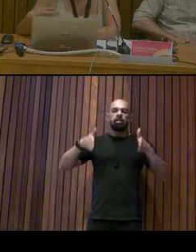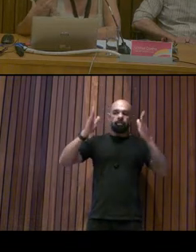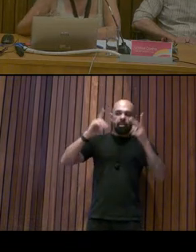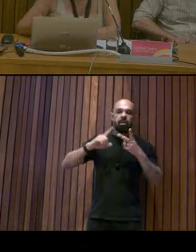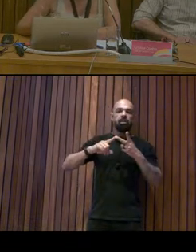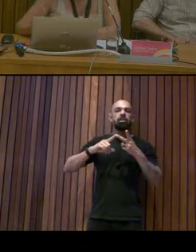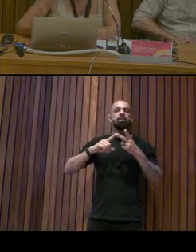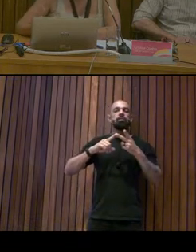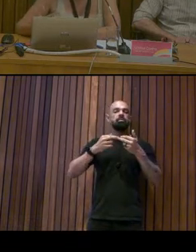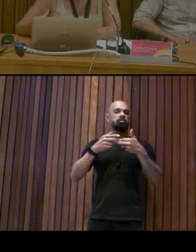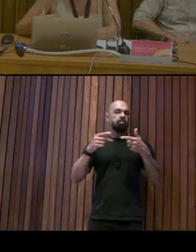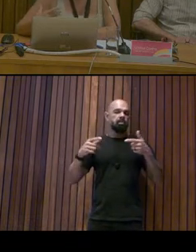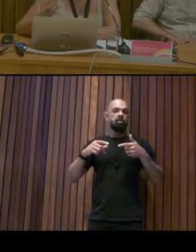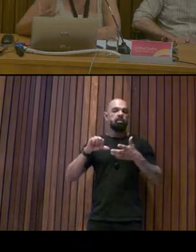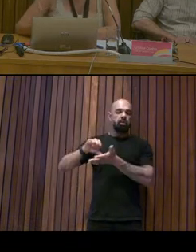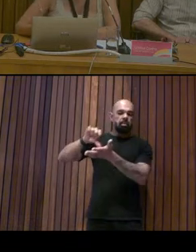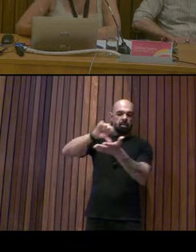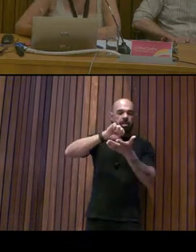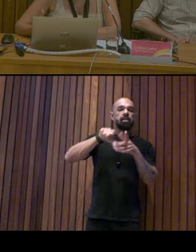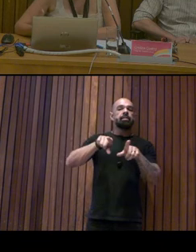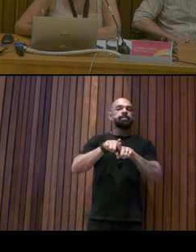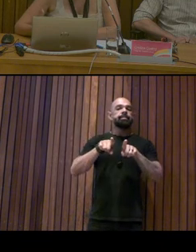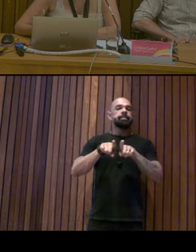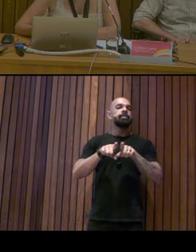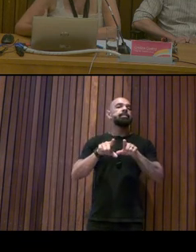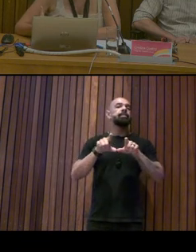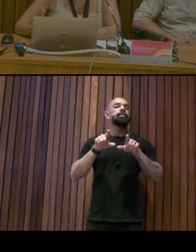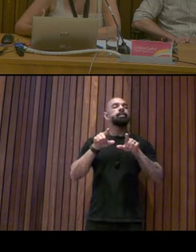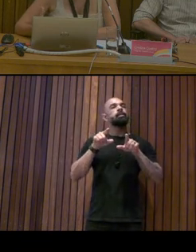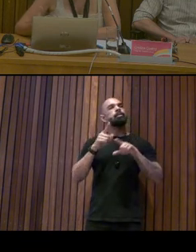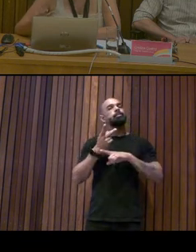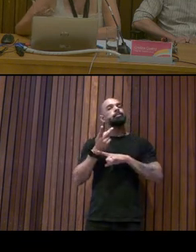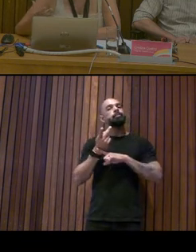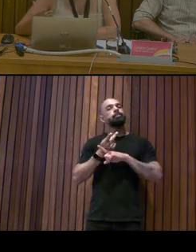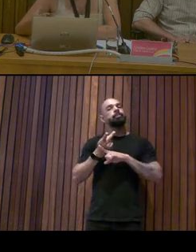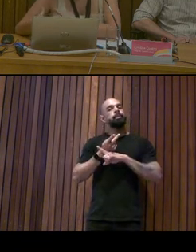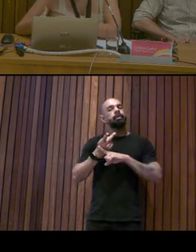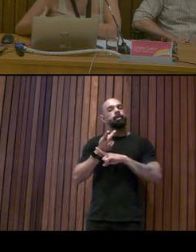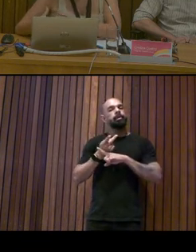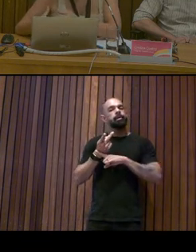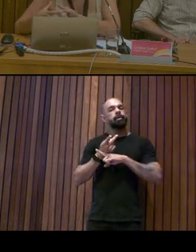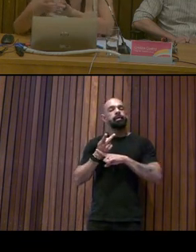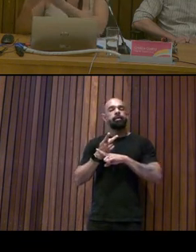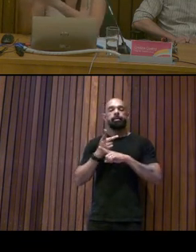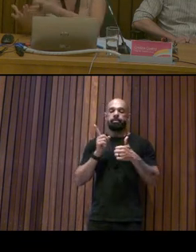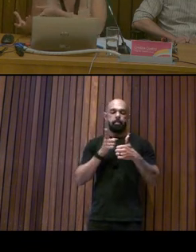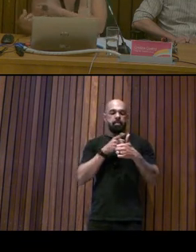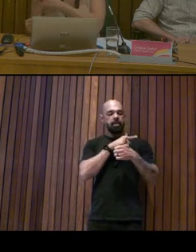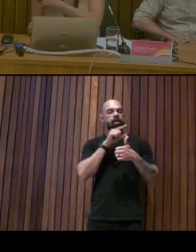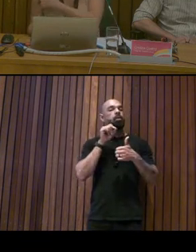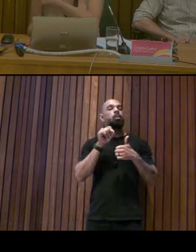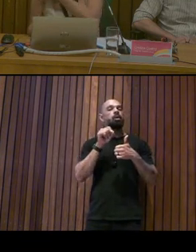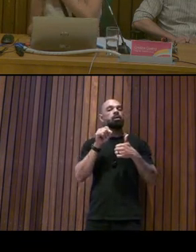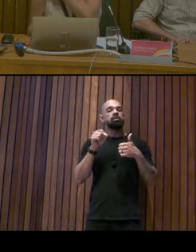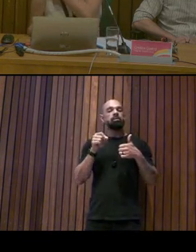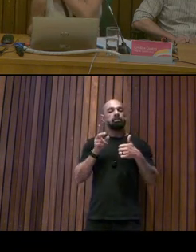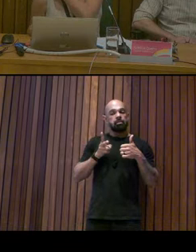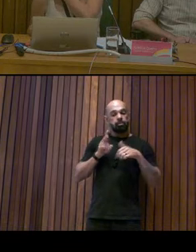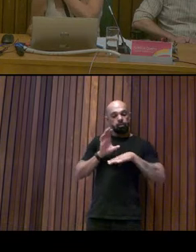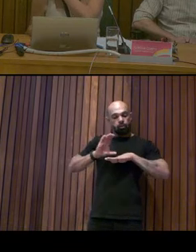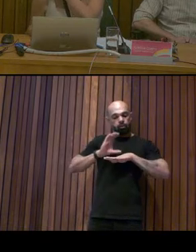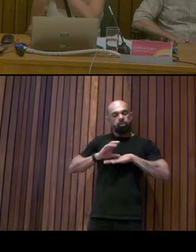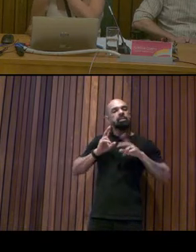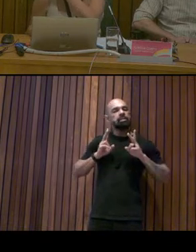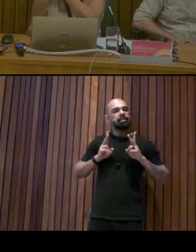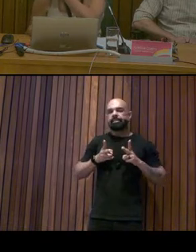público dos territórios, quanto também a gente buscou Primeiro, no próprio curso, a gente